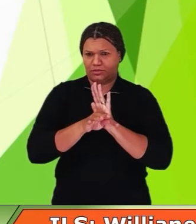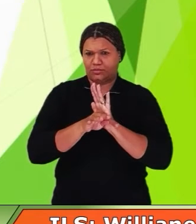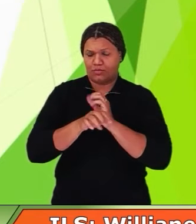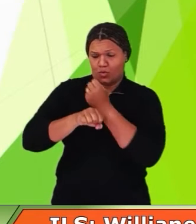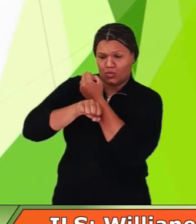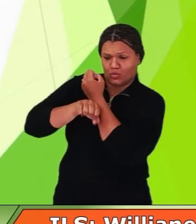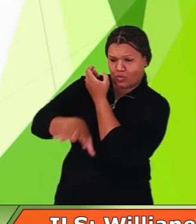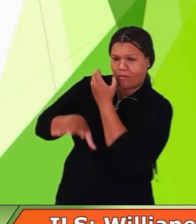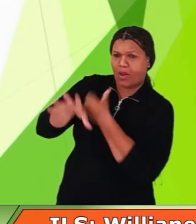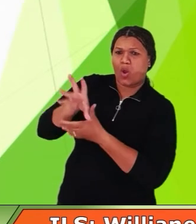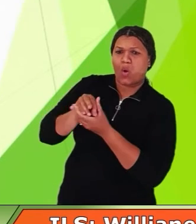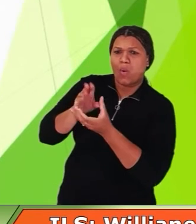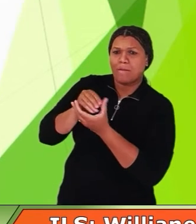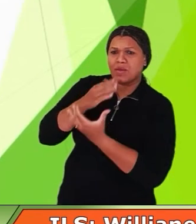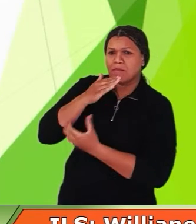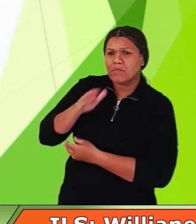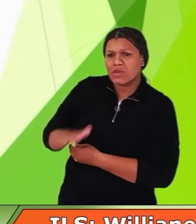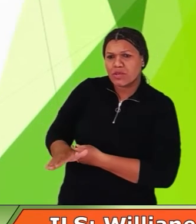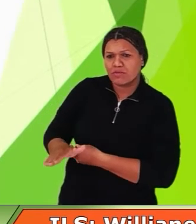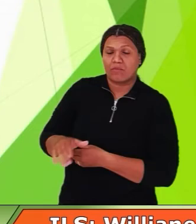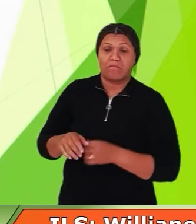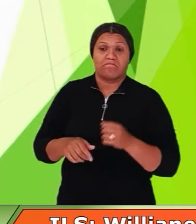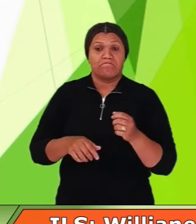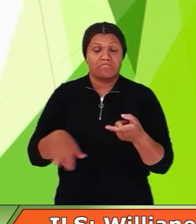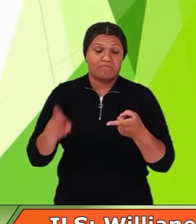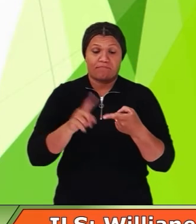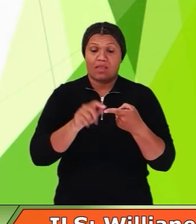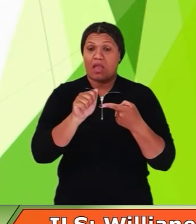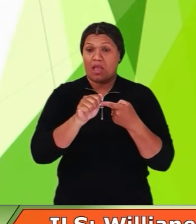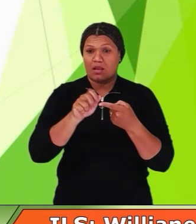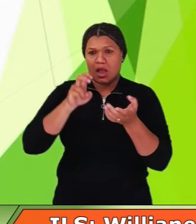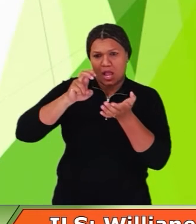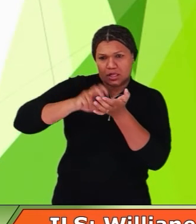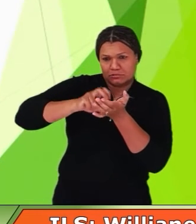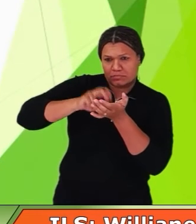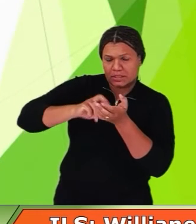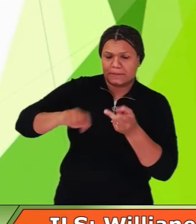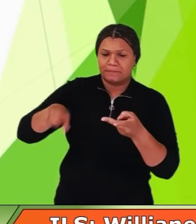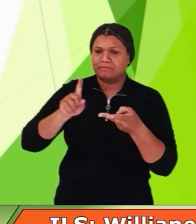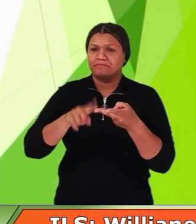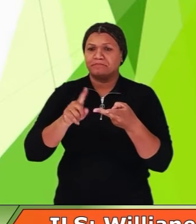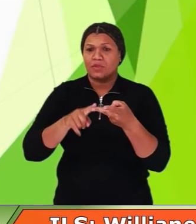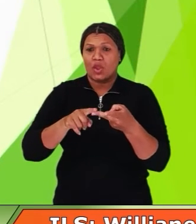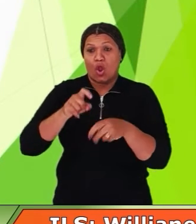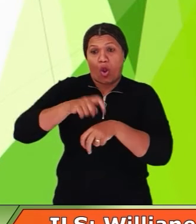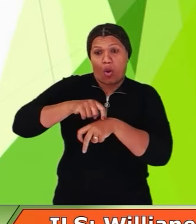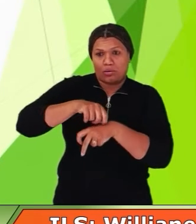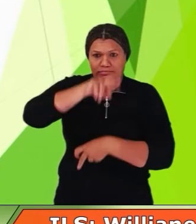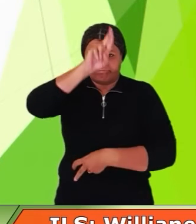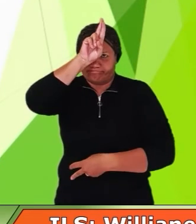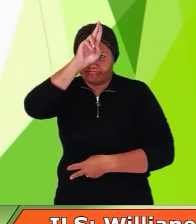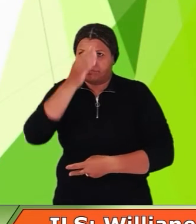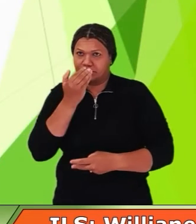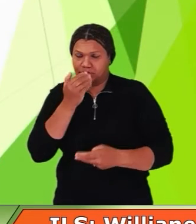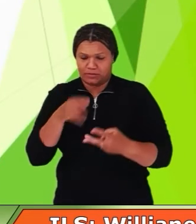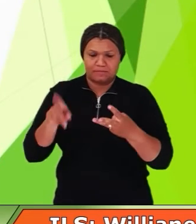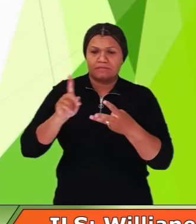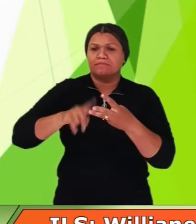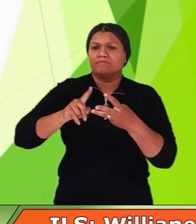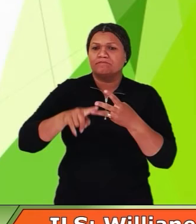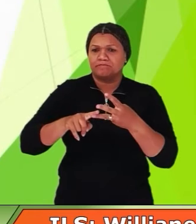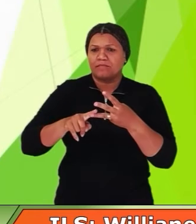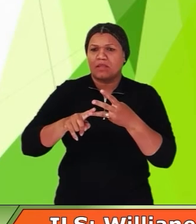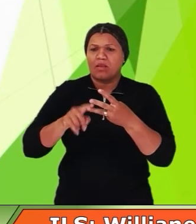letra A de manhã letra B ao meio-dia letra c a